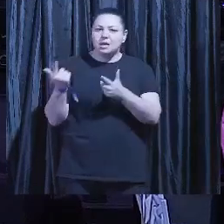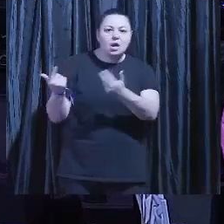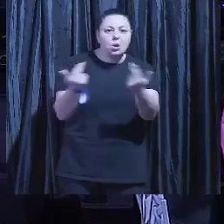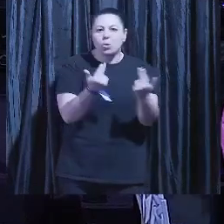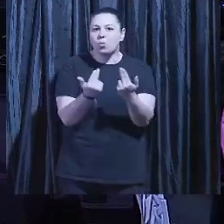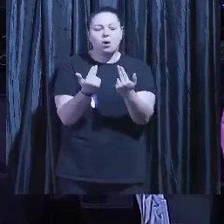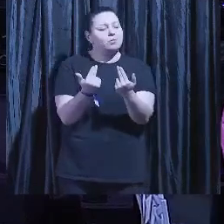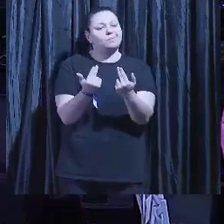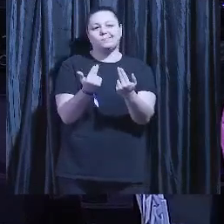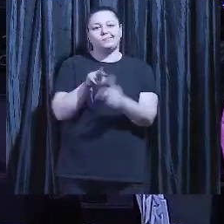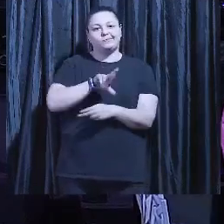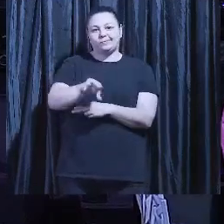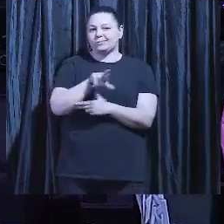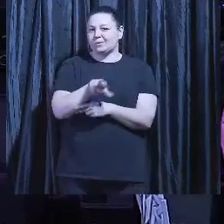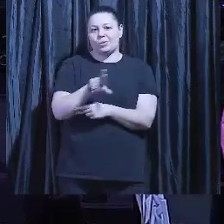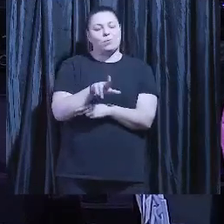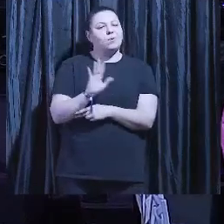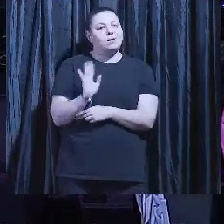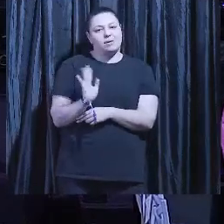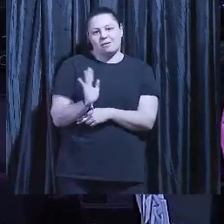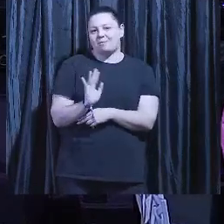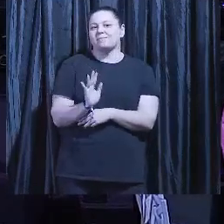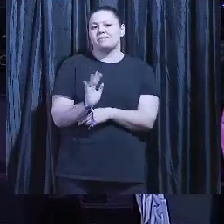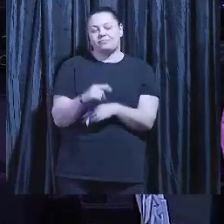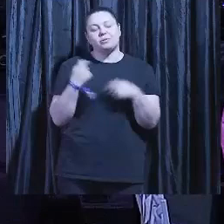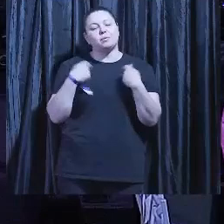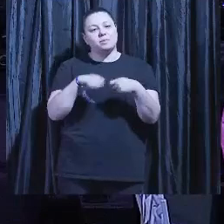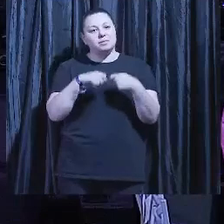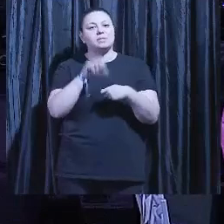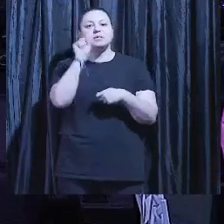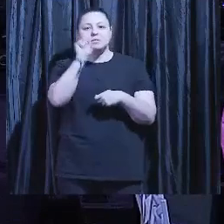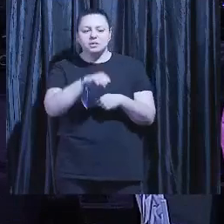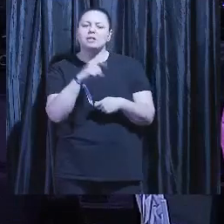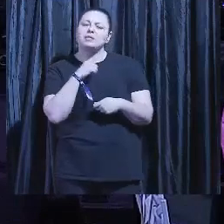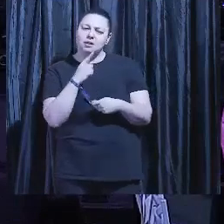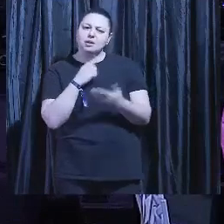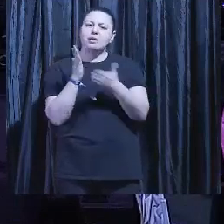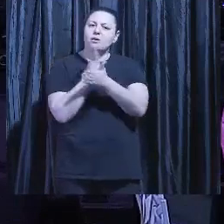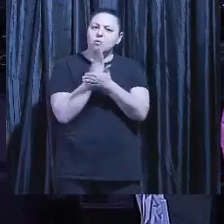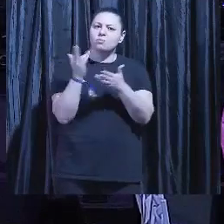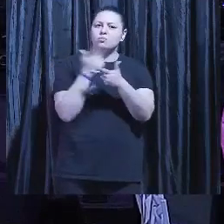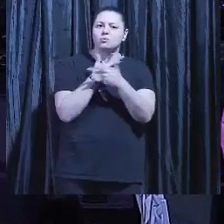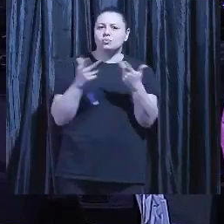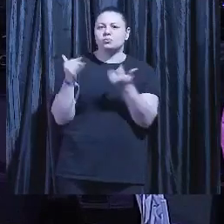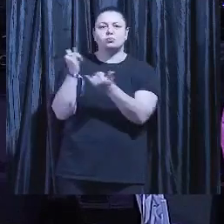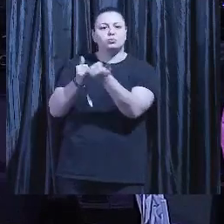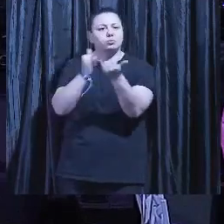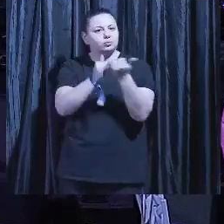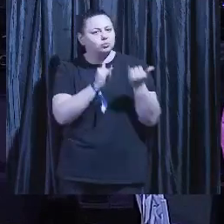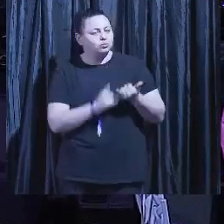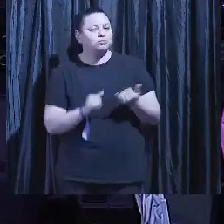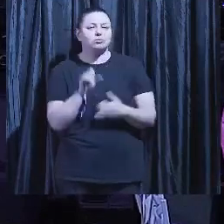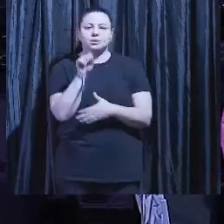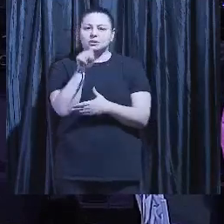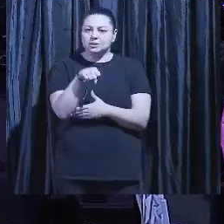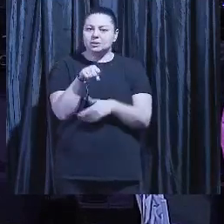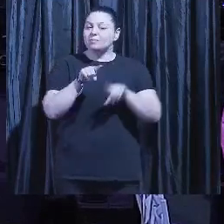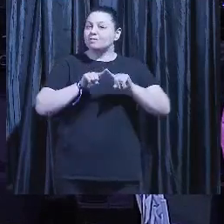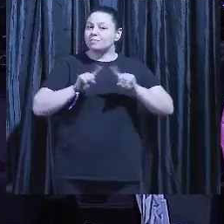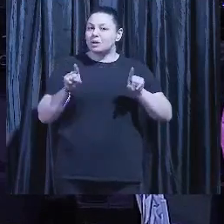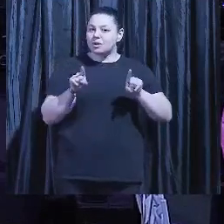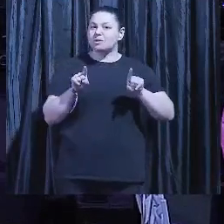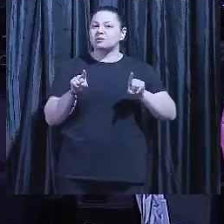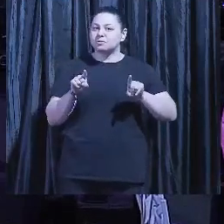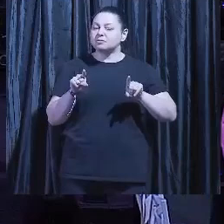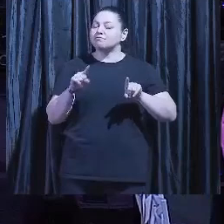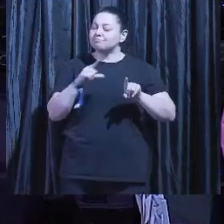mundo, não é, muito longe, né, de ser. Temos, sim, muitas similaridades, temos, sim, coisas em conexão, mas tem